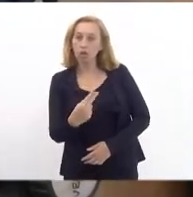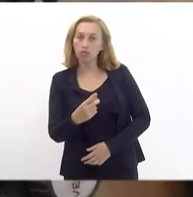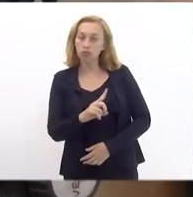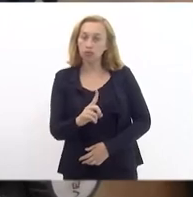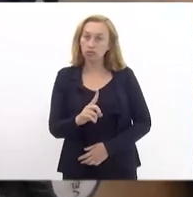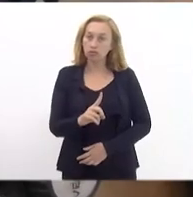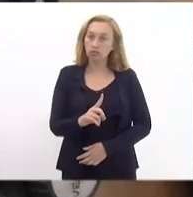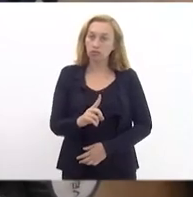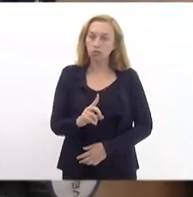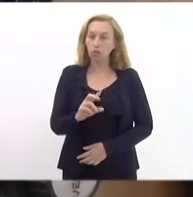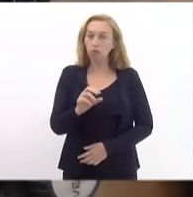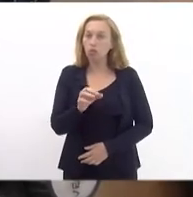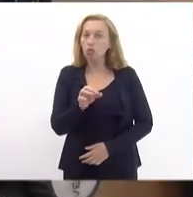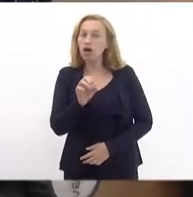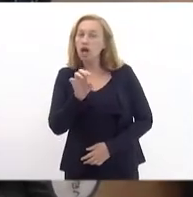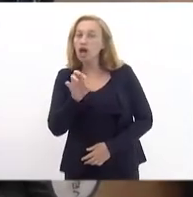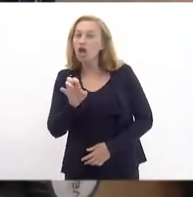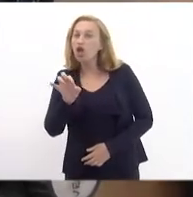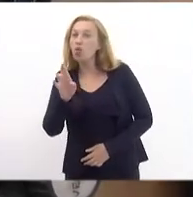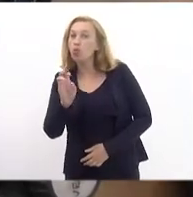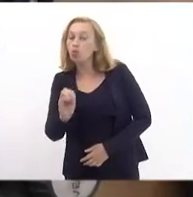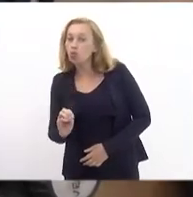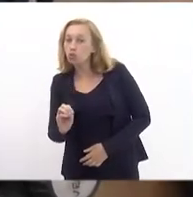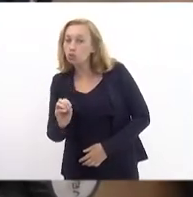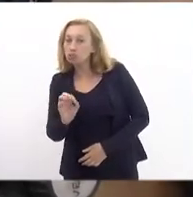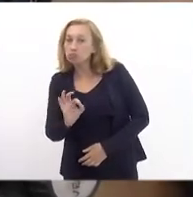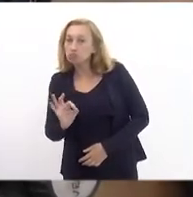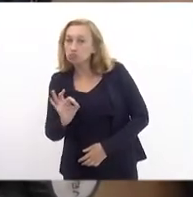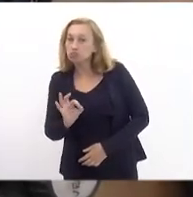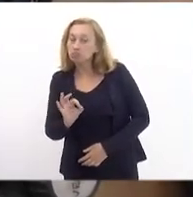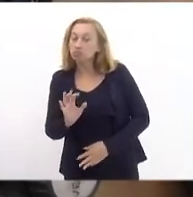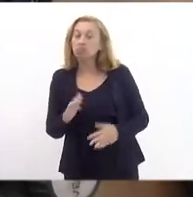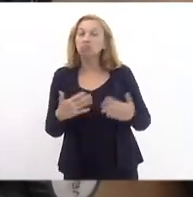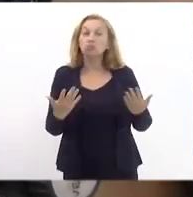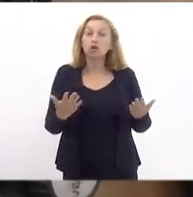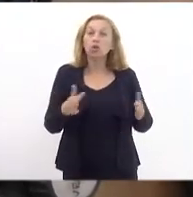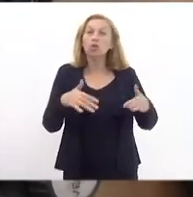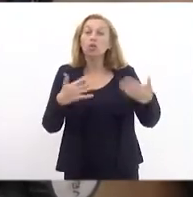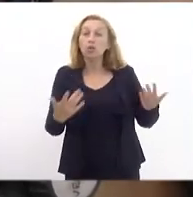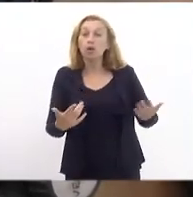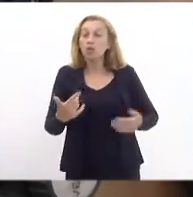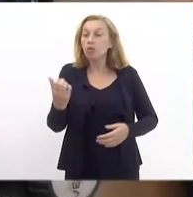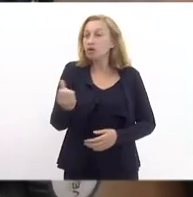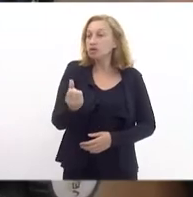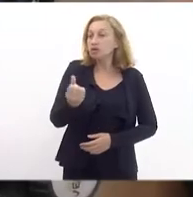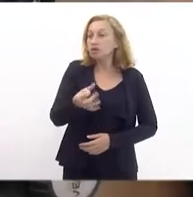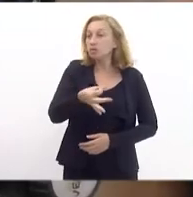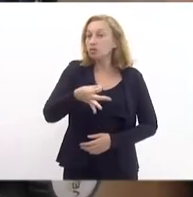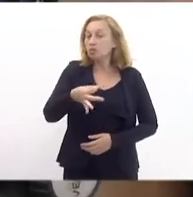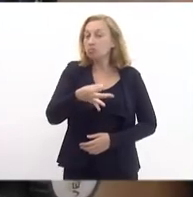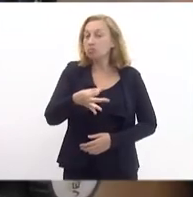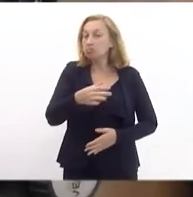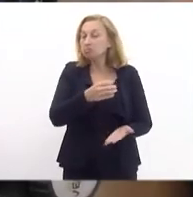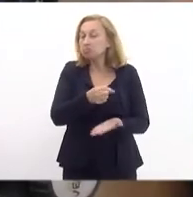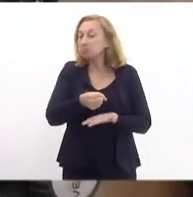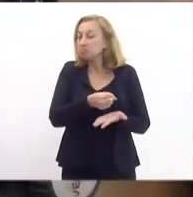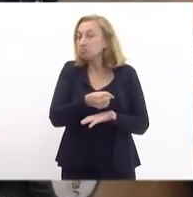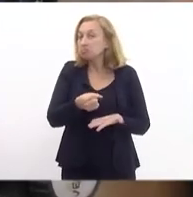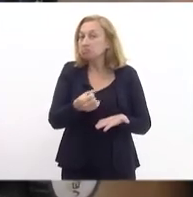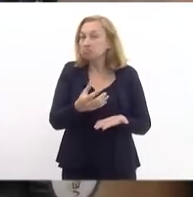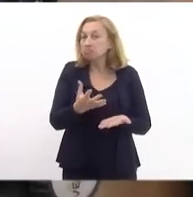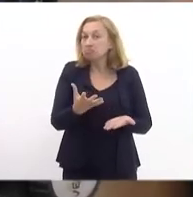ou o euro, que é a cesta de moeda básica desse contrato? Né? Ninguém garante.